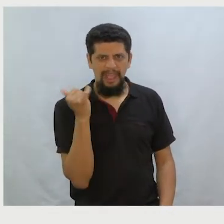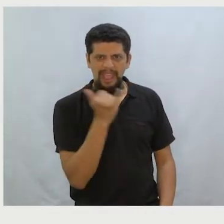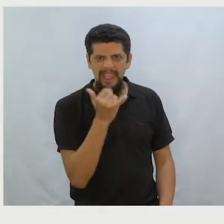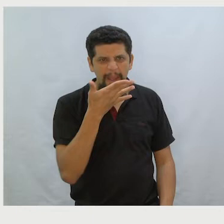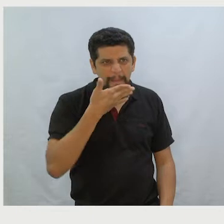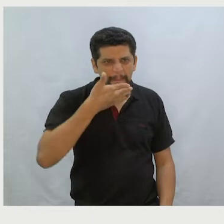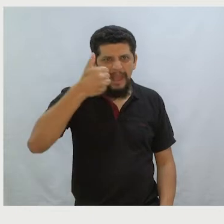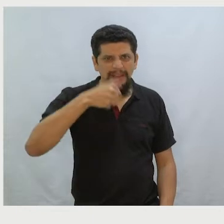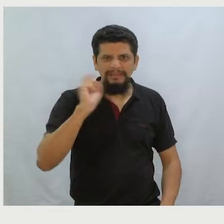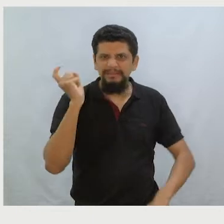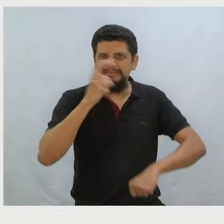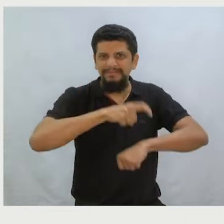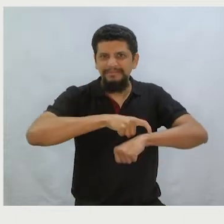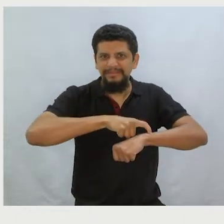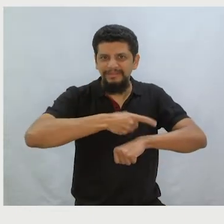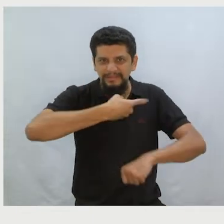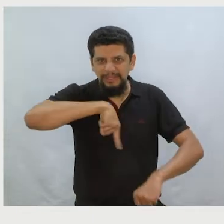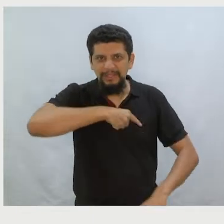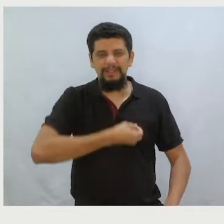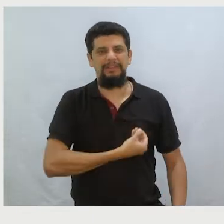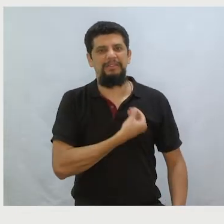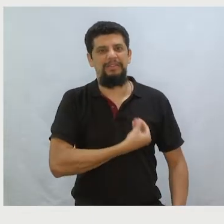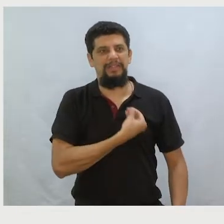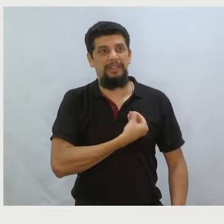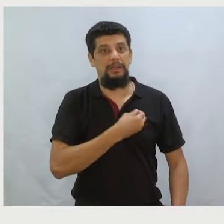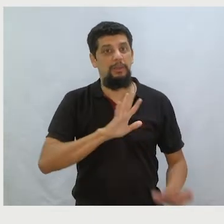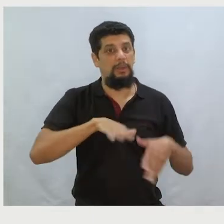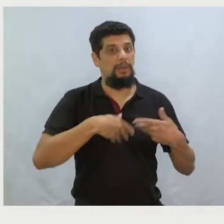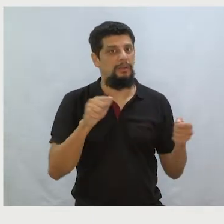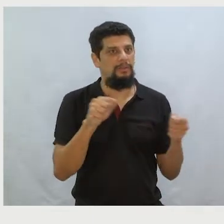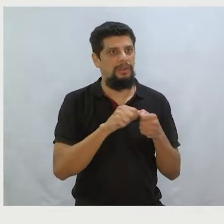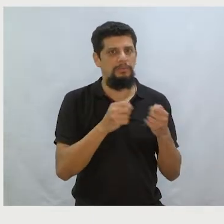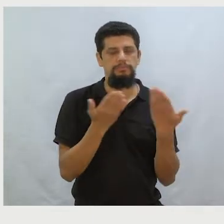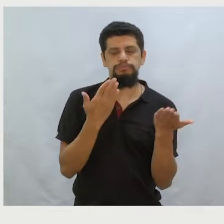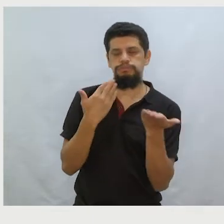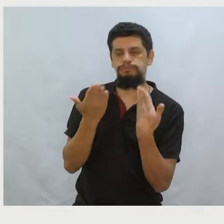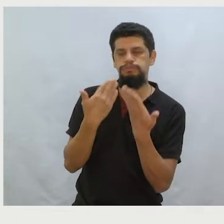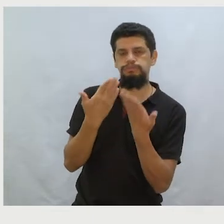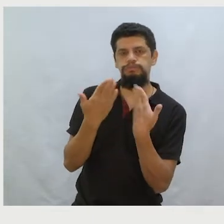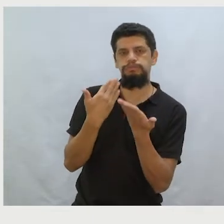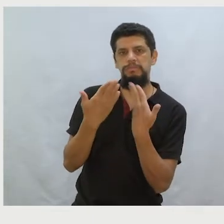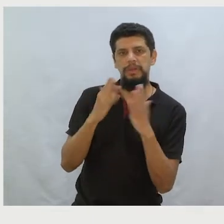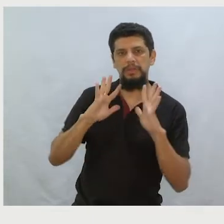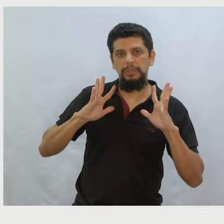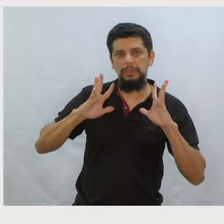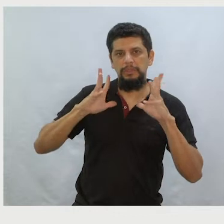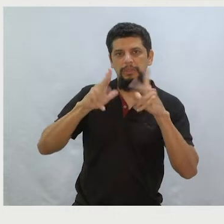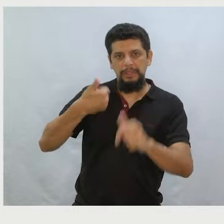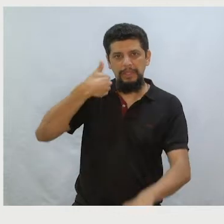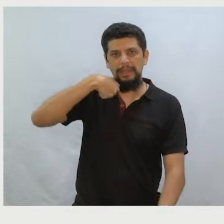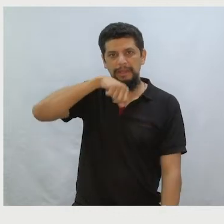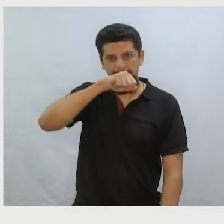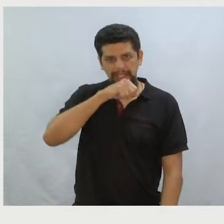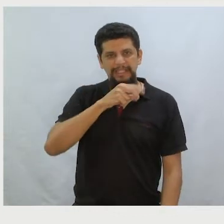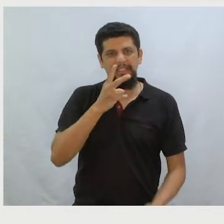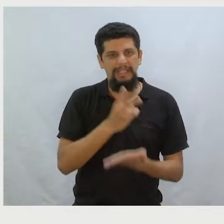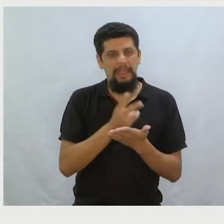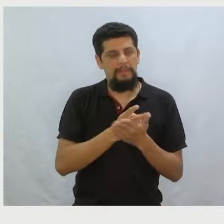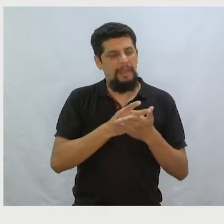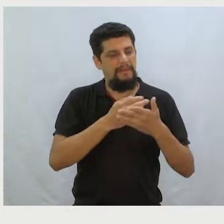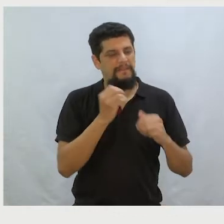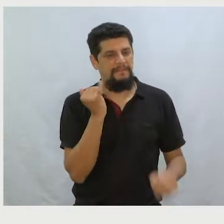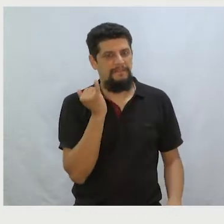que essa é a melhor época de nossa vida quando ela faz aquele discurso que toda mãe